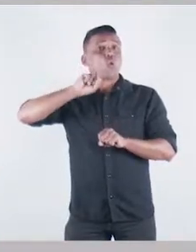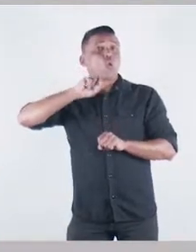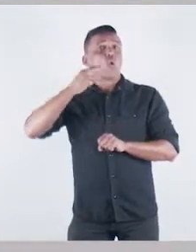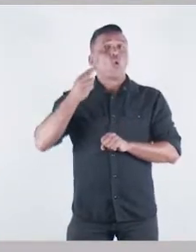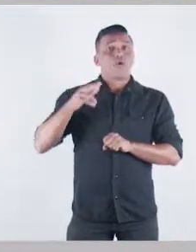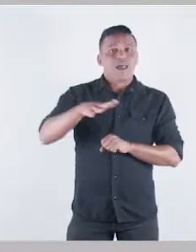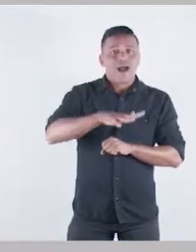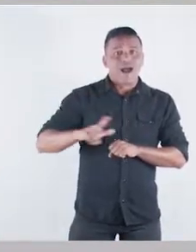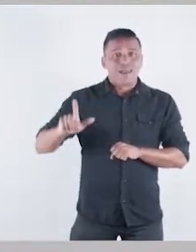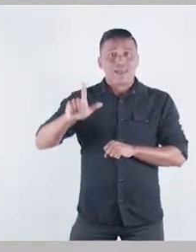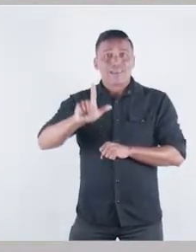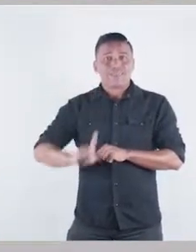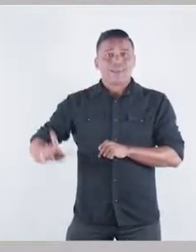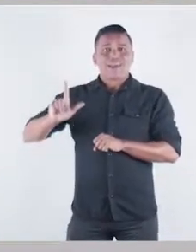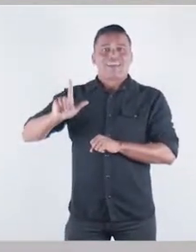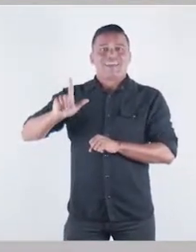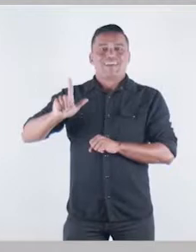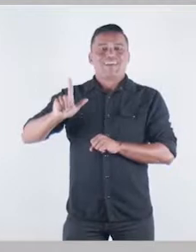e